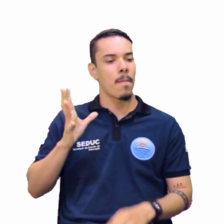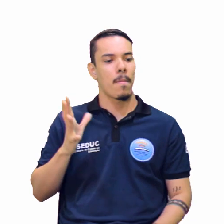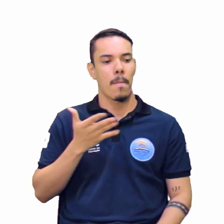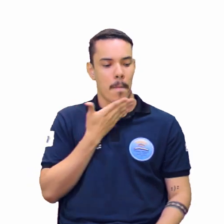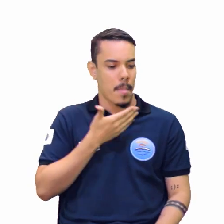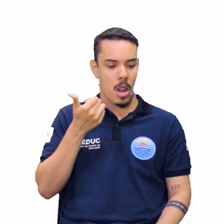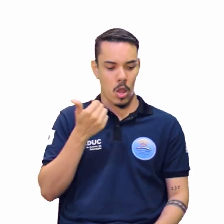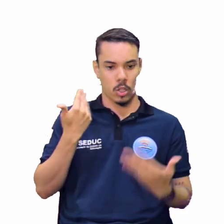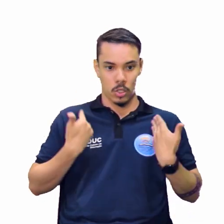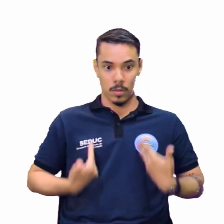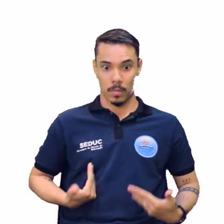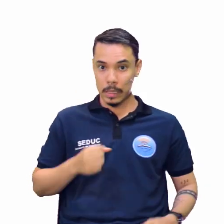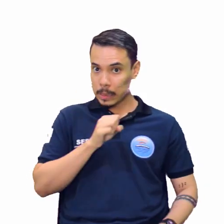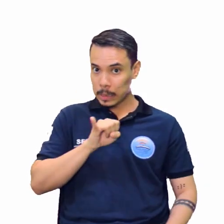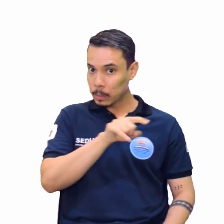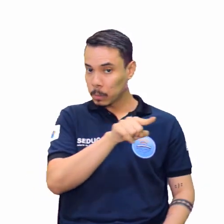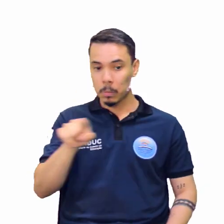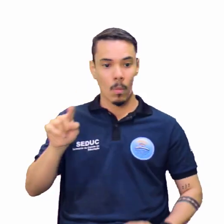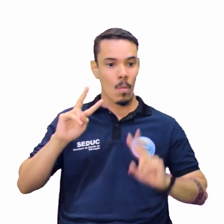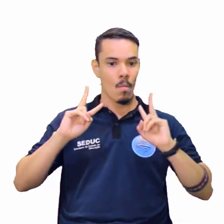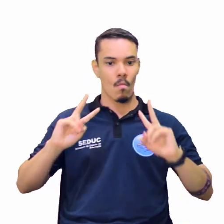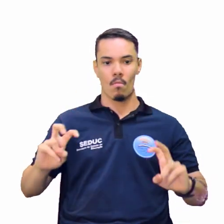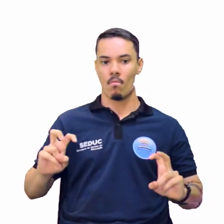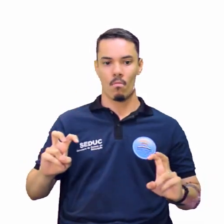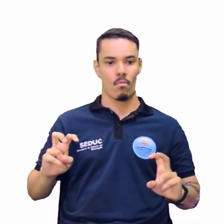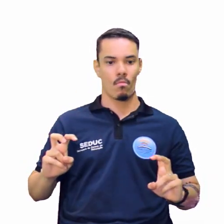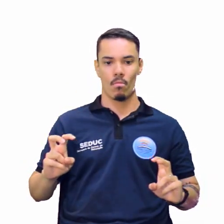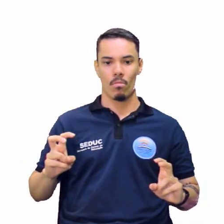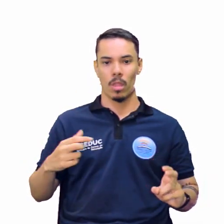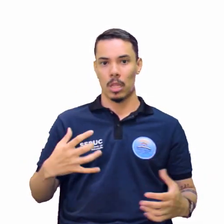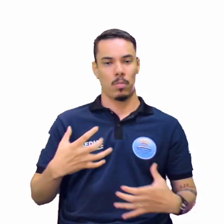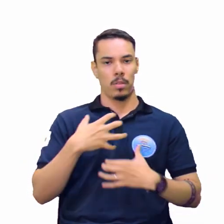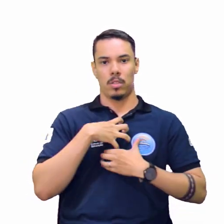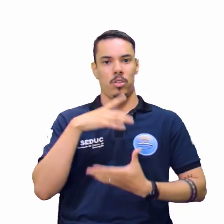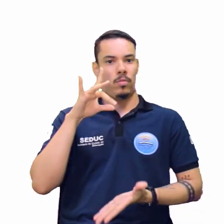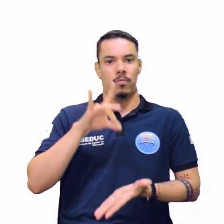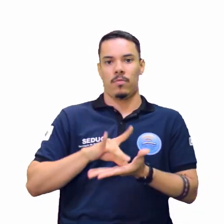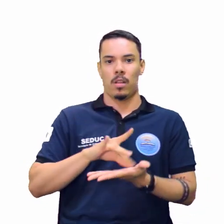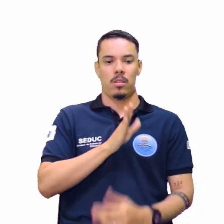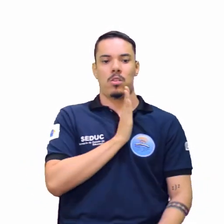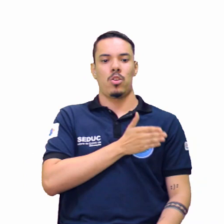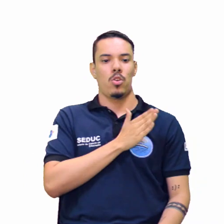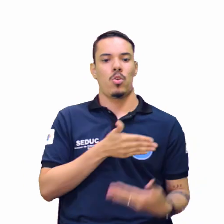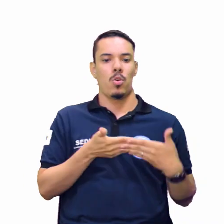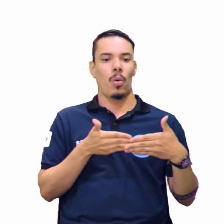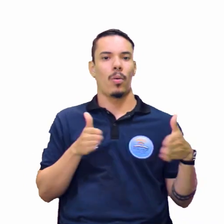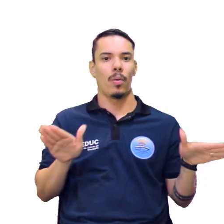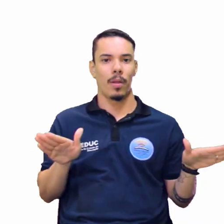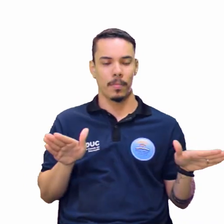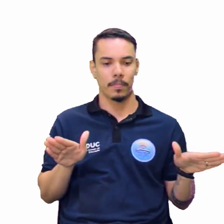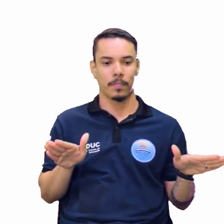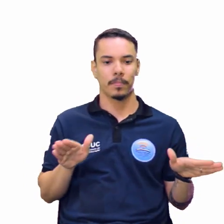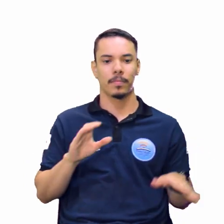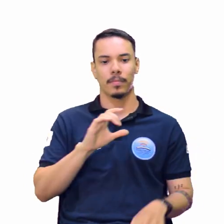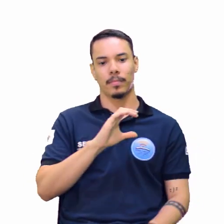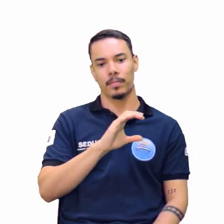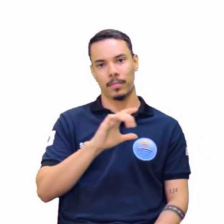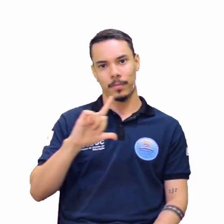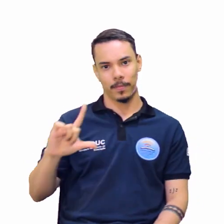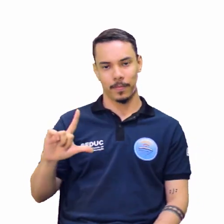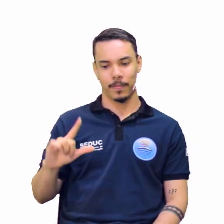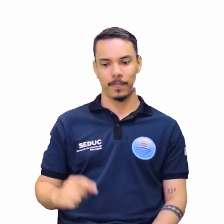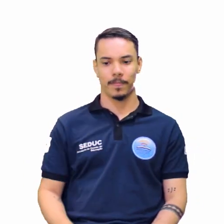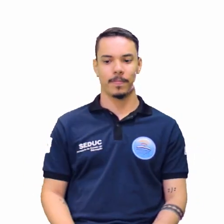melhor de mim se alguém não viu não me sentiu com o coração Clarice